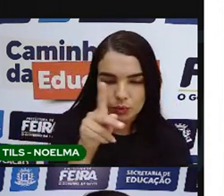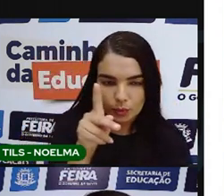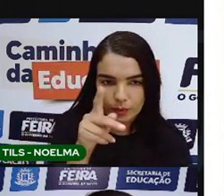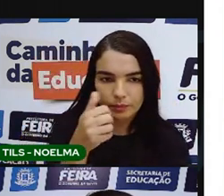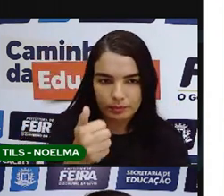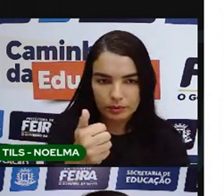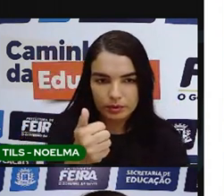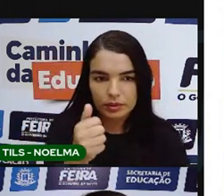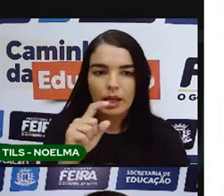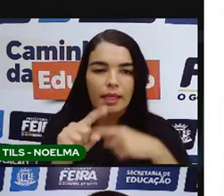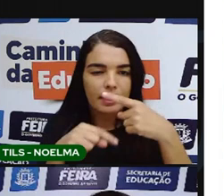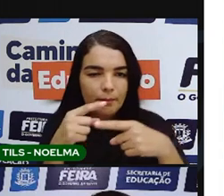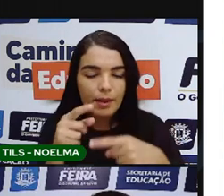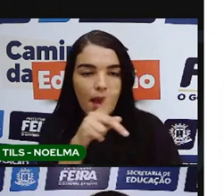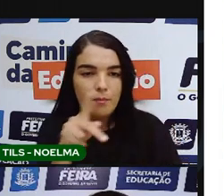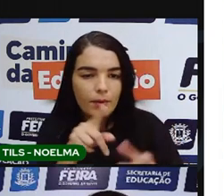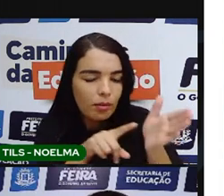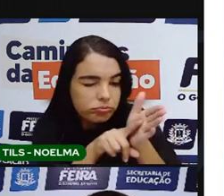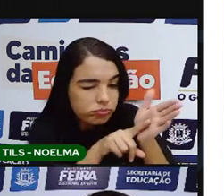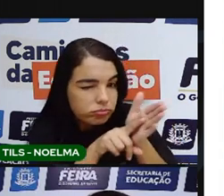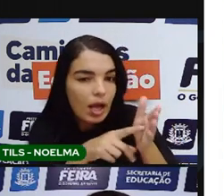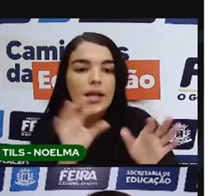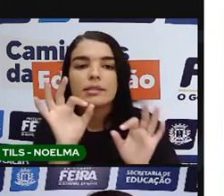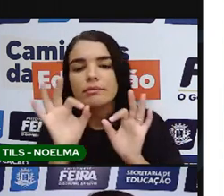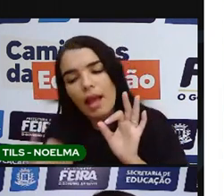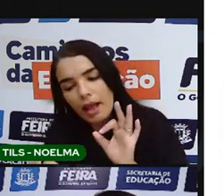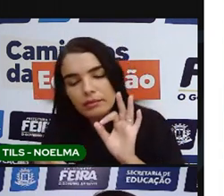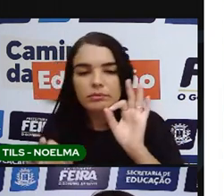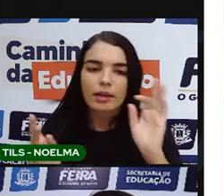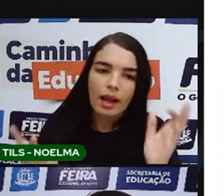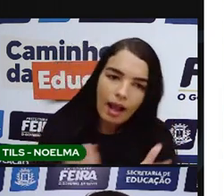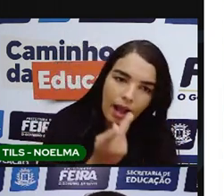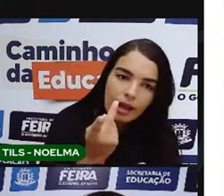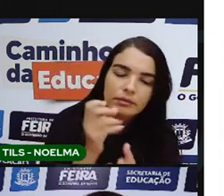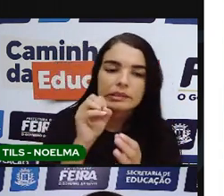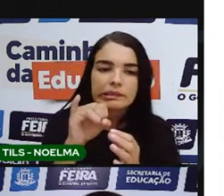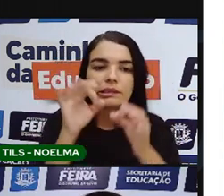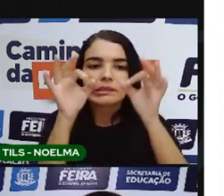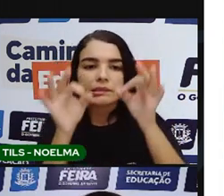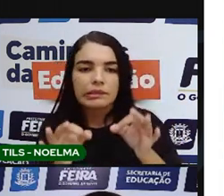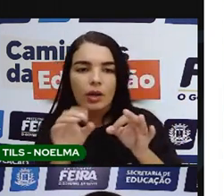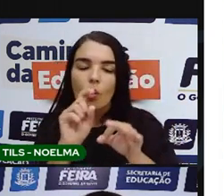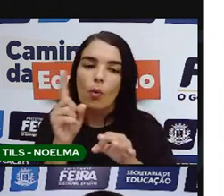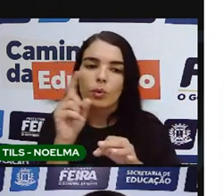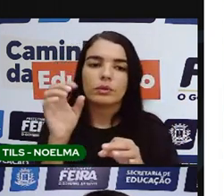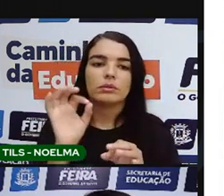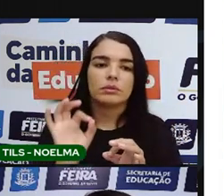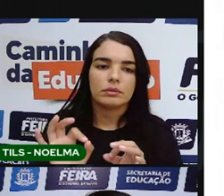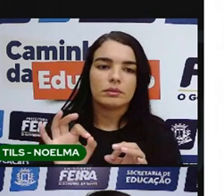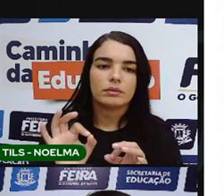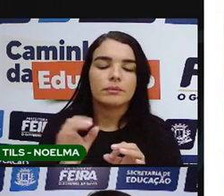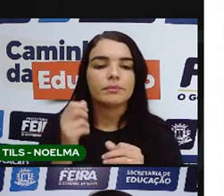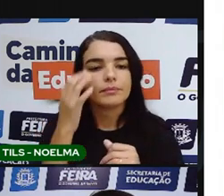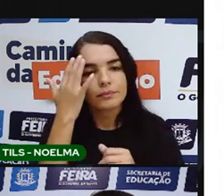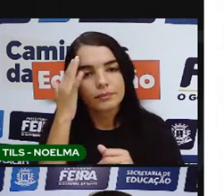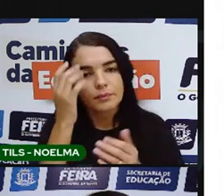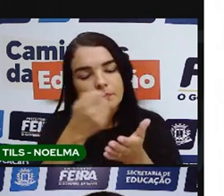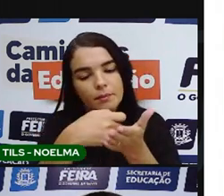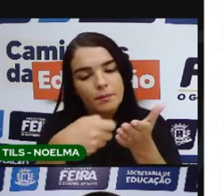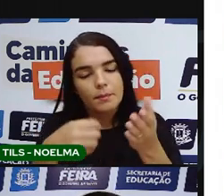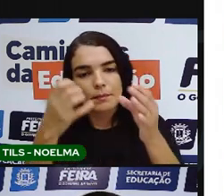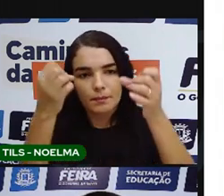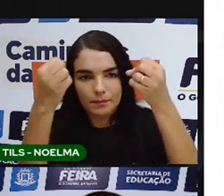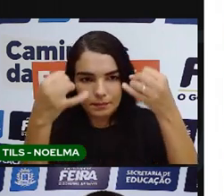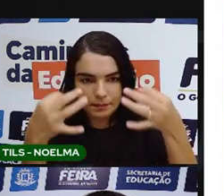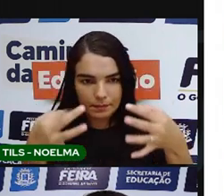deixa que ela Analisa direitinho para ver se vocês seguiram todos os passos e colocaram todos